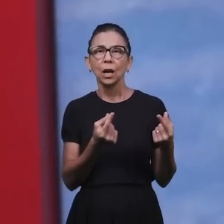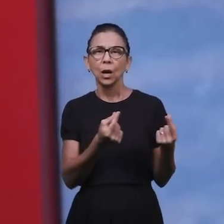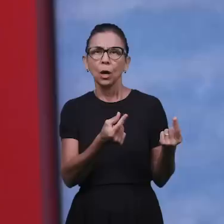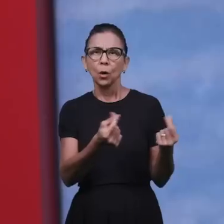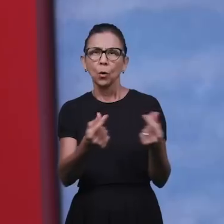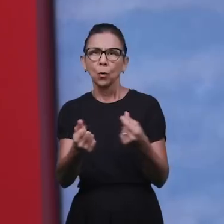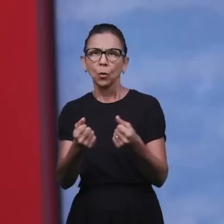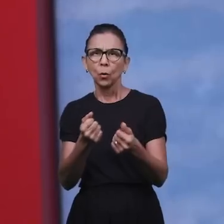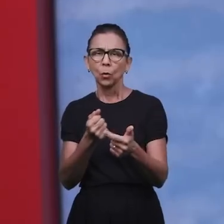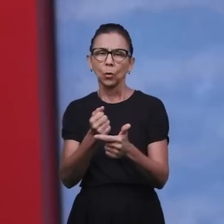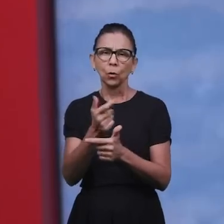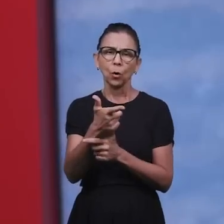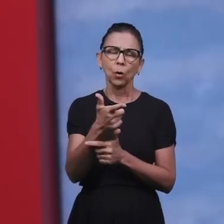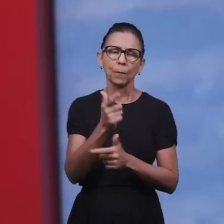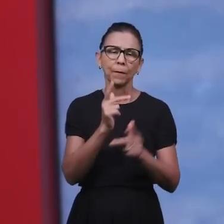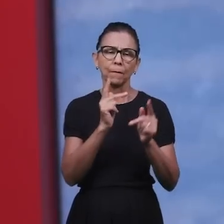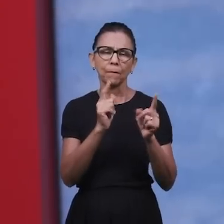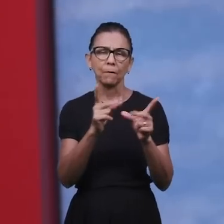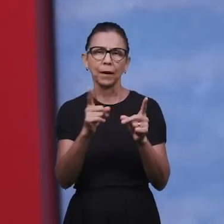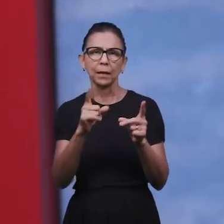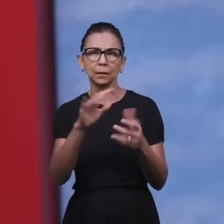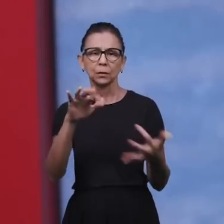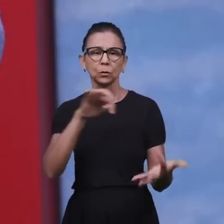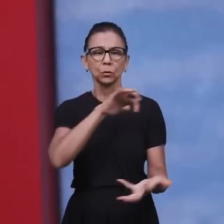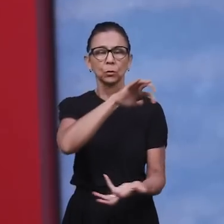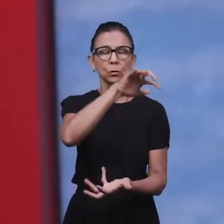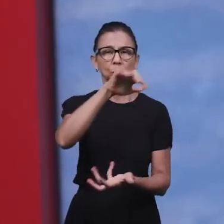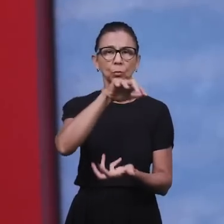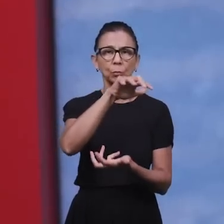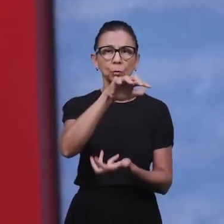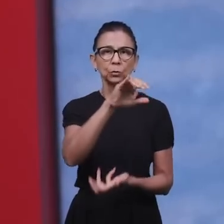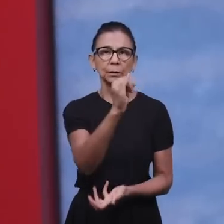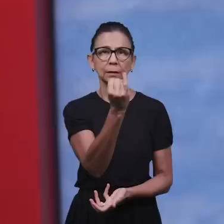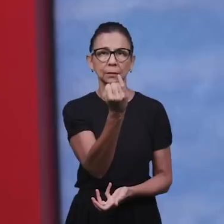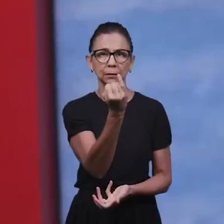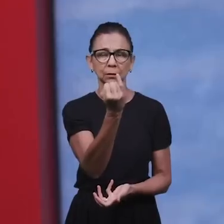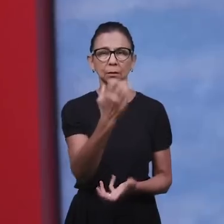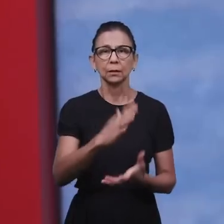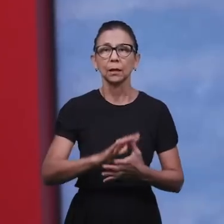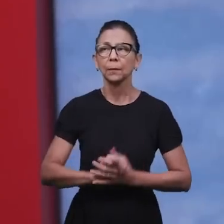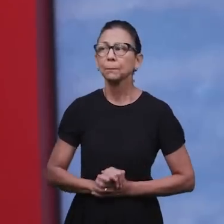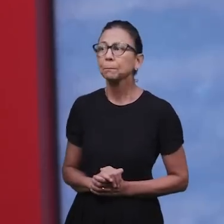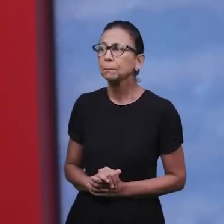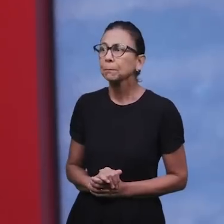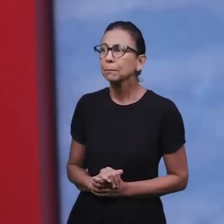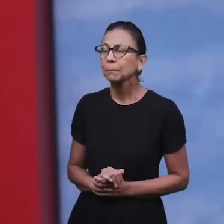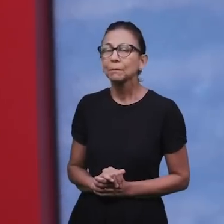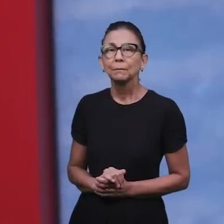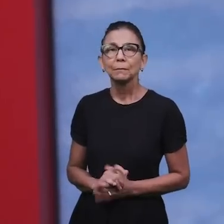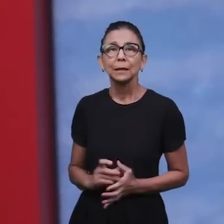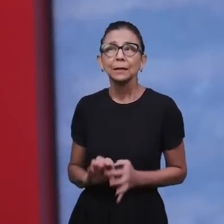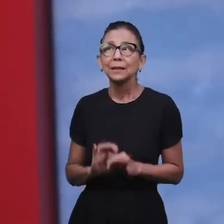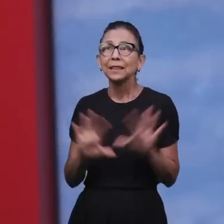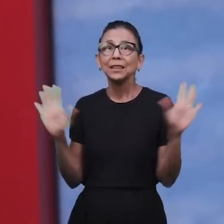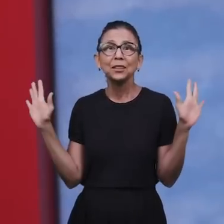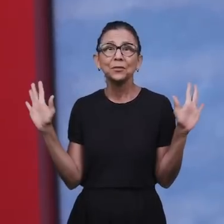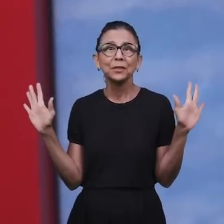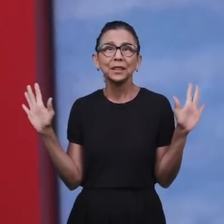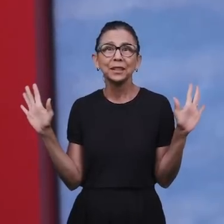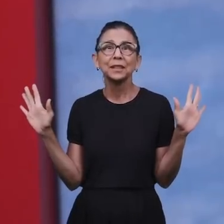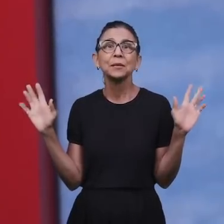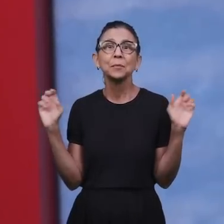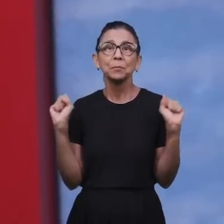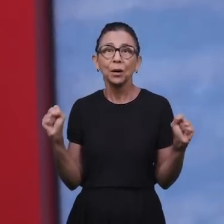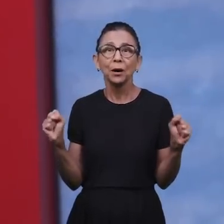comércio internacional, toda sorte de licitude e, acima de tudo, livre.